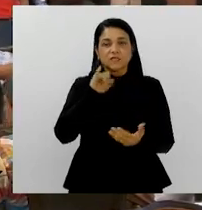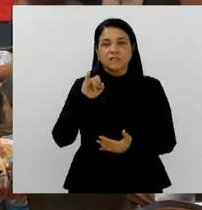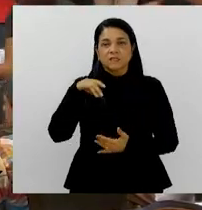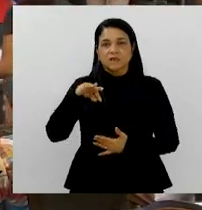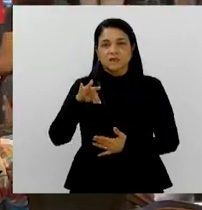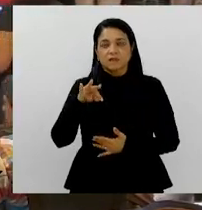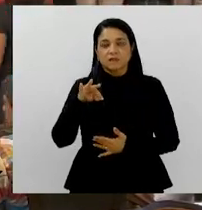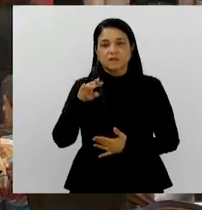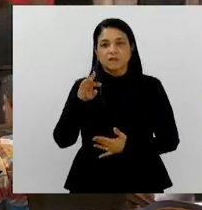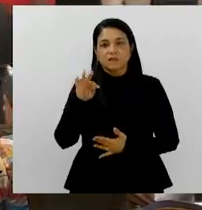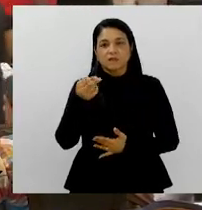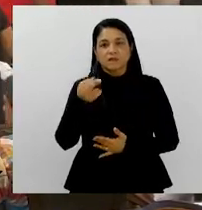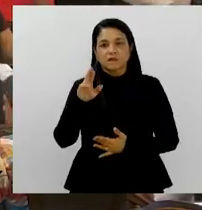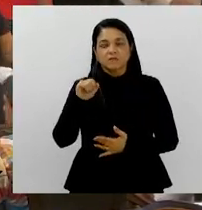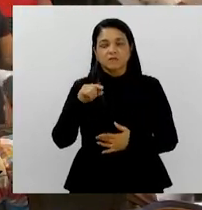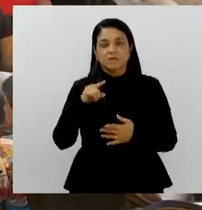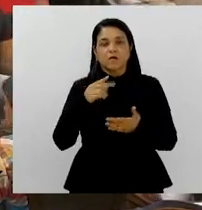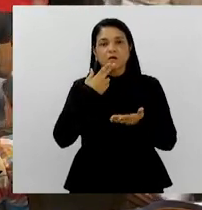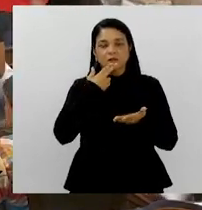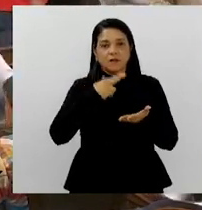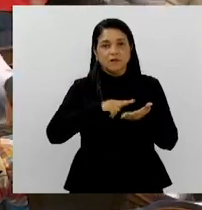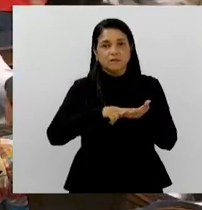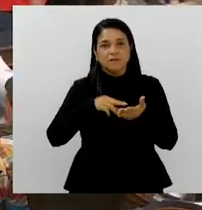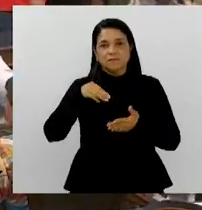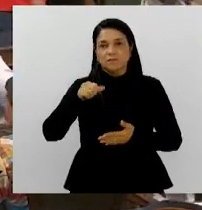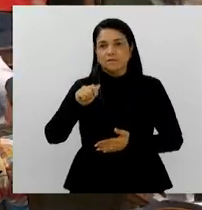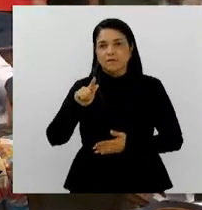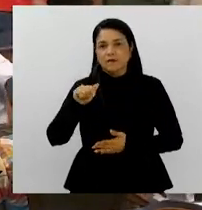Umbanda, sede do Rio de Janeiro.